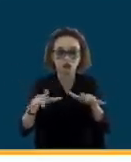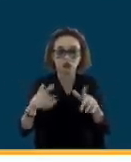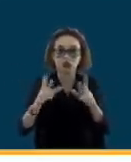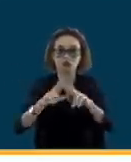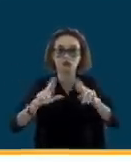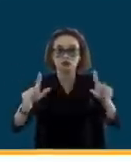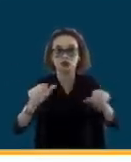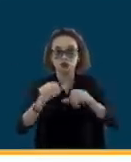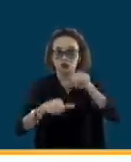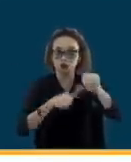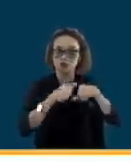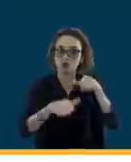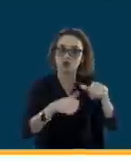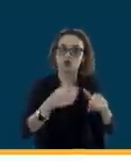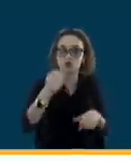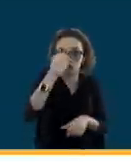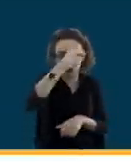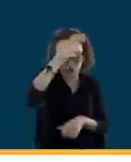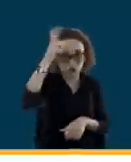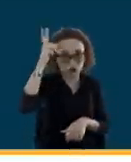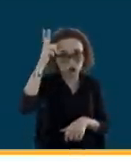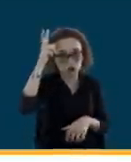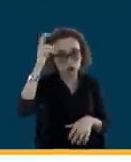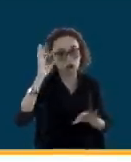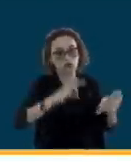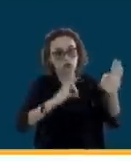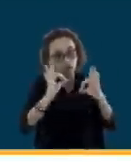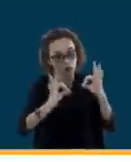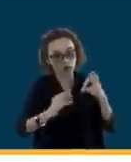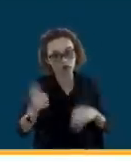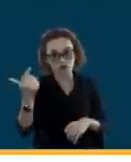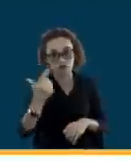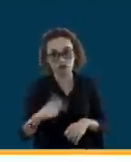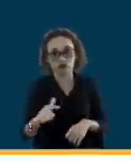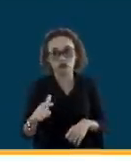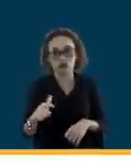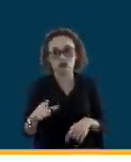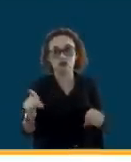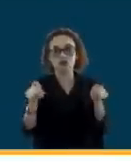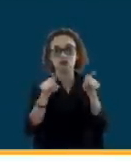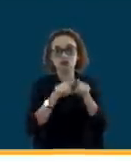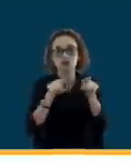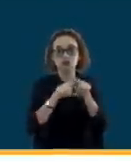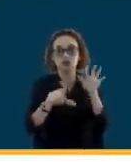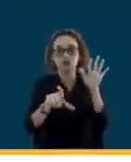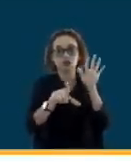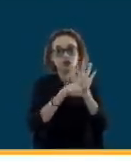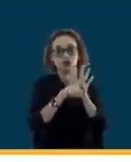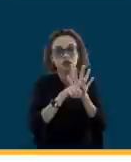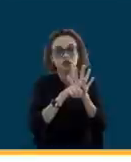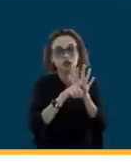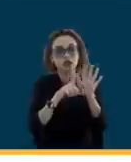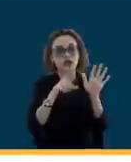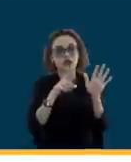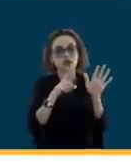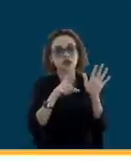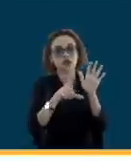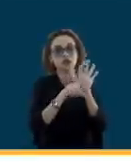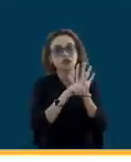nos municípios, para se reorganizarem. Também a lei tem o princípio